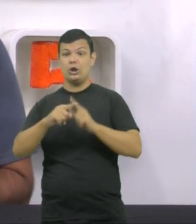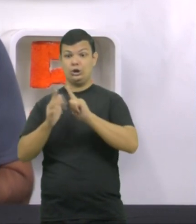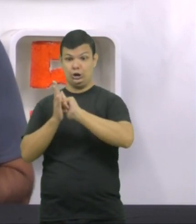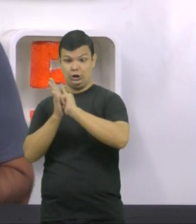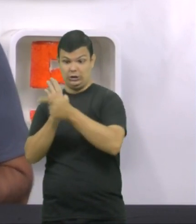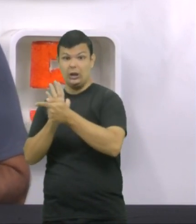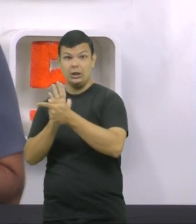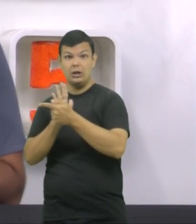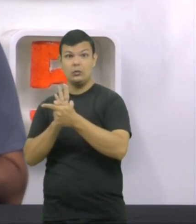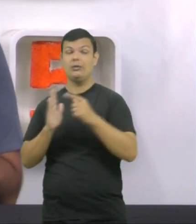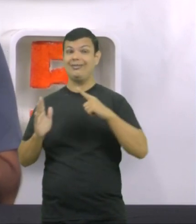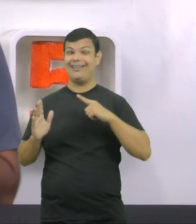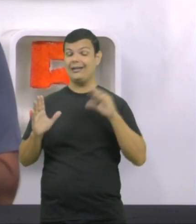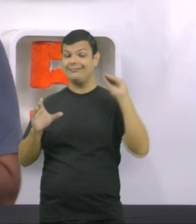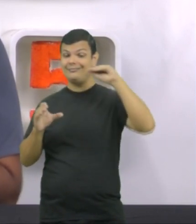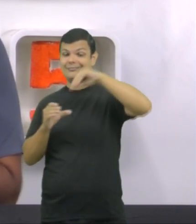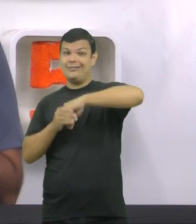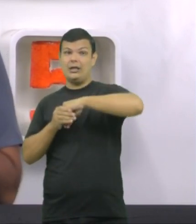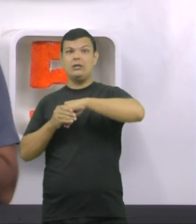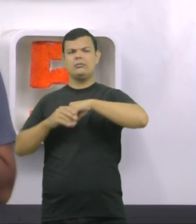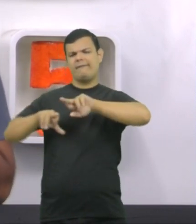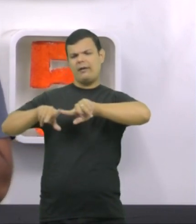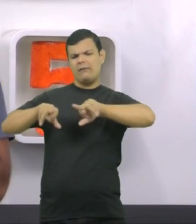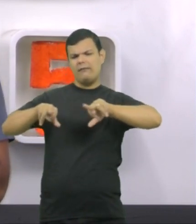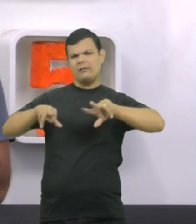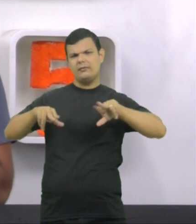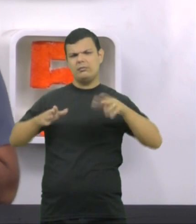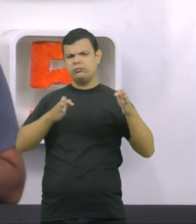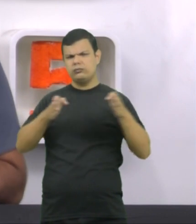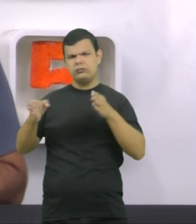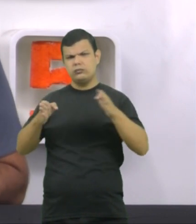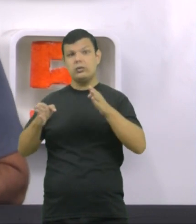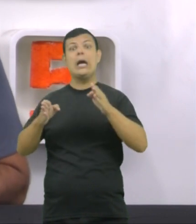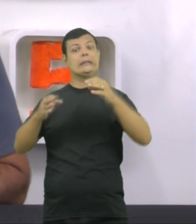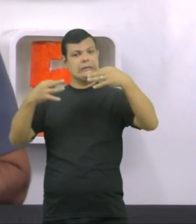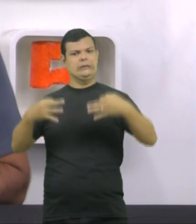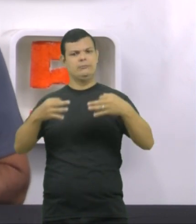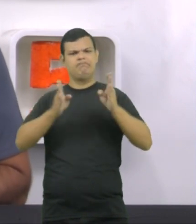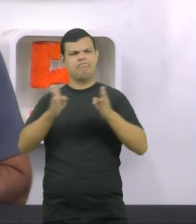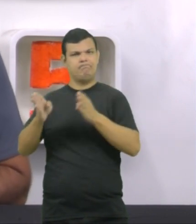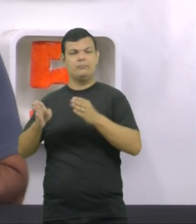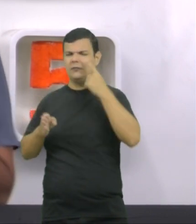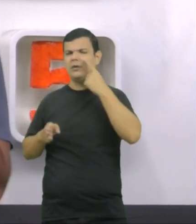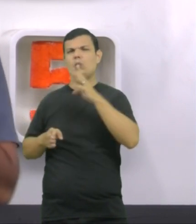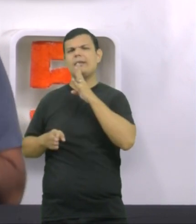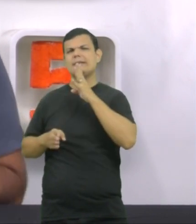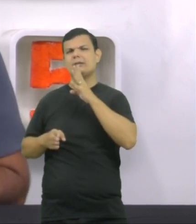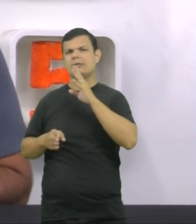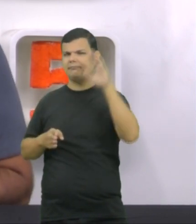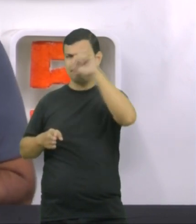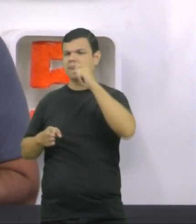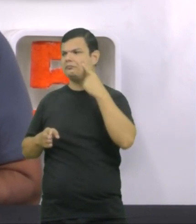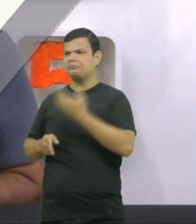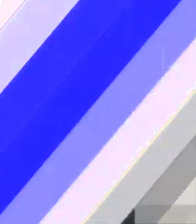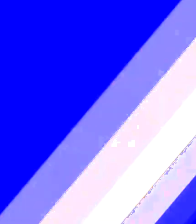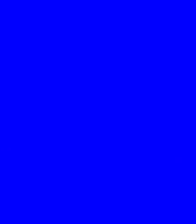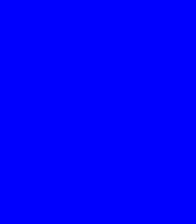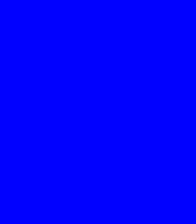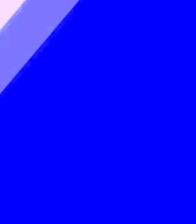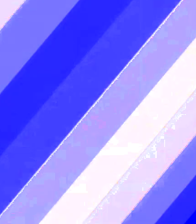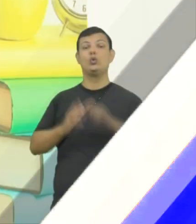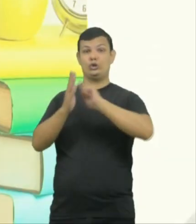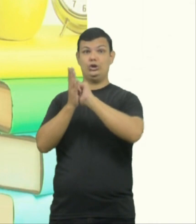gênero carrega em si elementos e estrutura muito bem definidos. Bora conhecê-lo? Me acompanhe aqui na tela, bora lá!